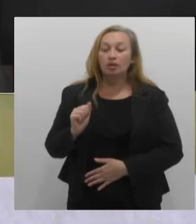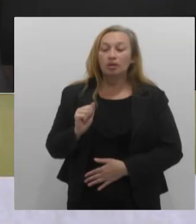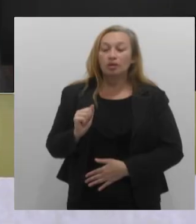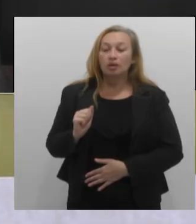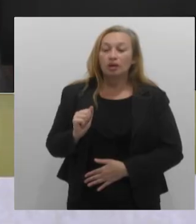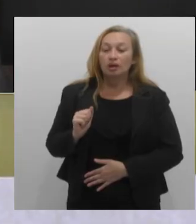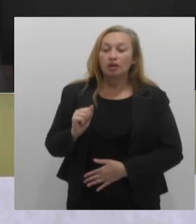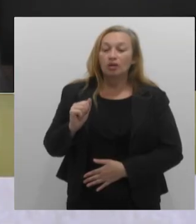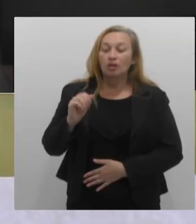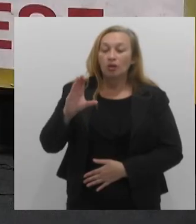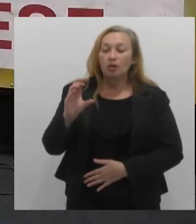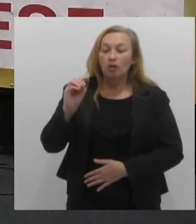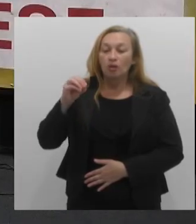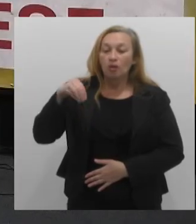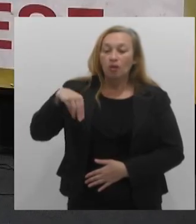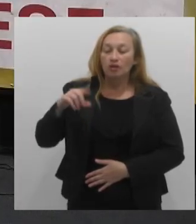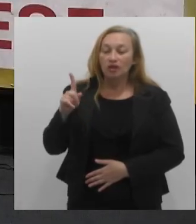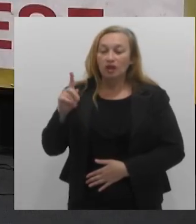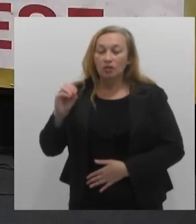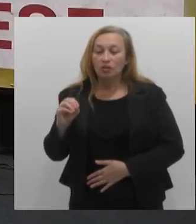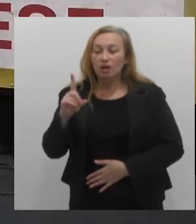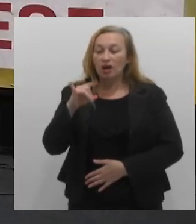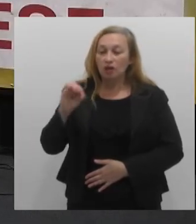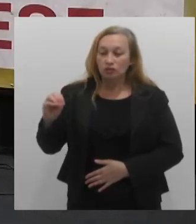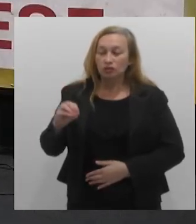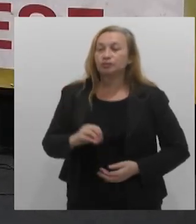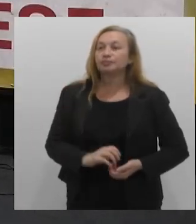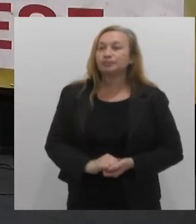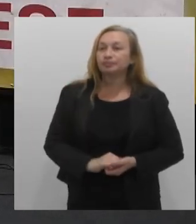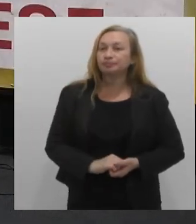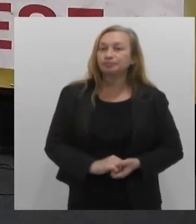parapastoral. Por favor, cônego Cláudio.